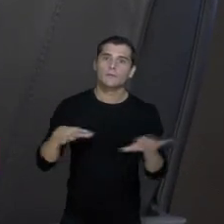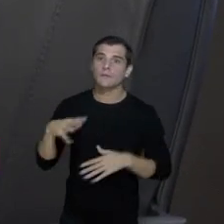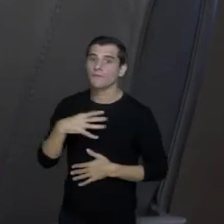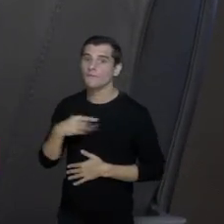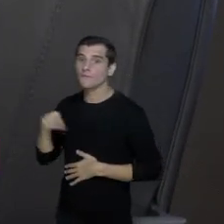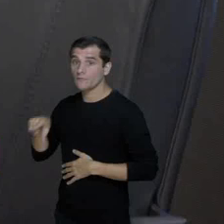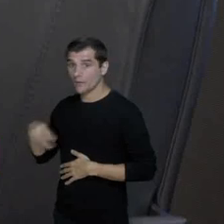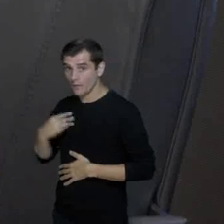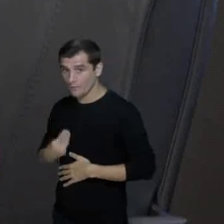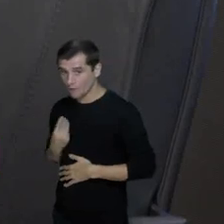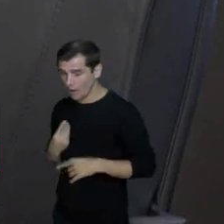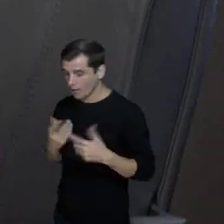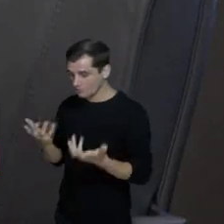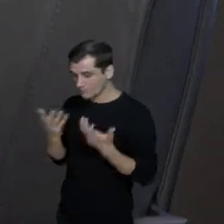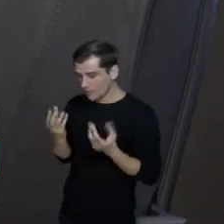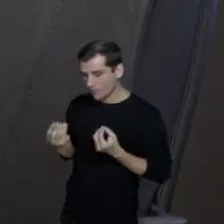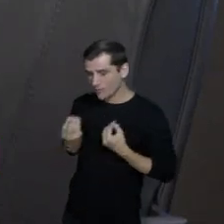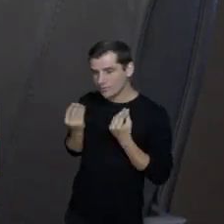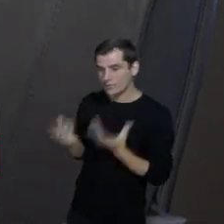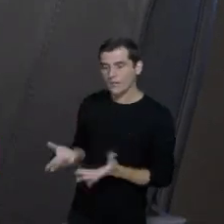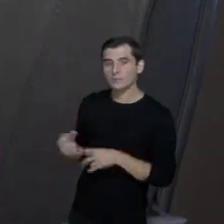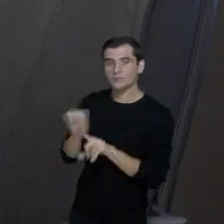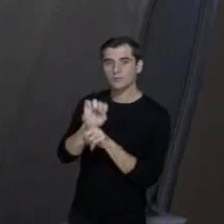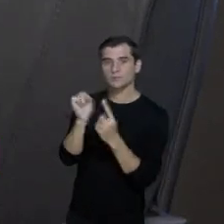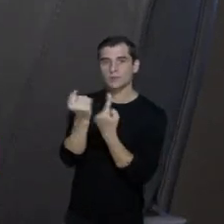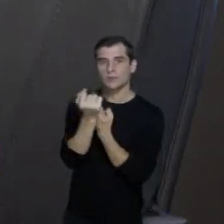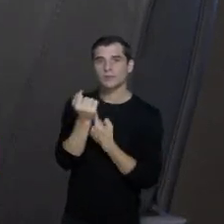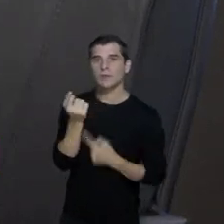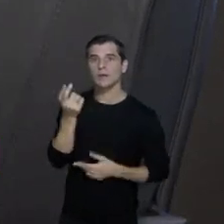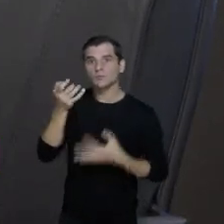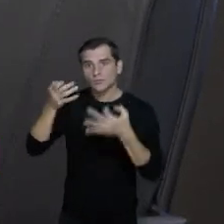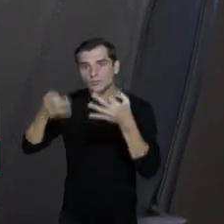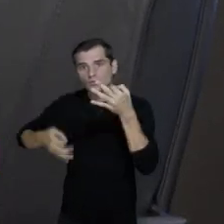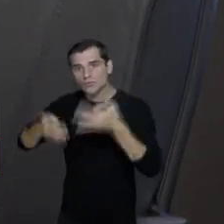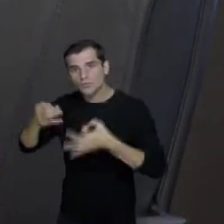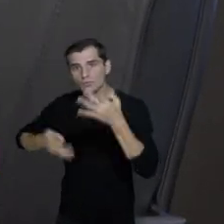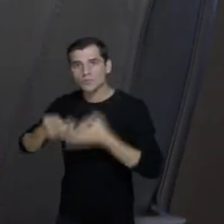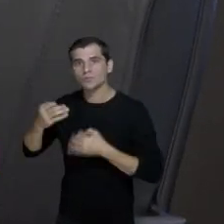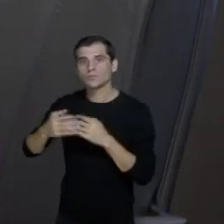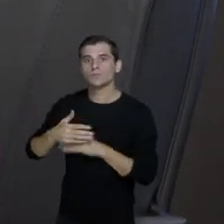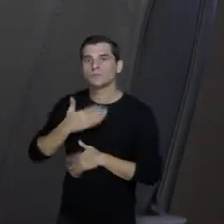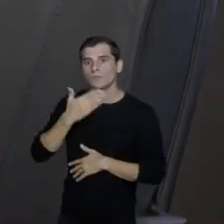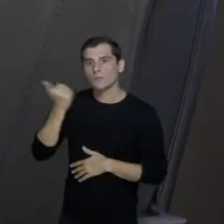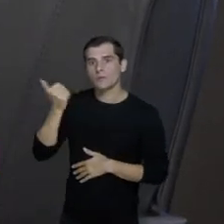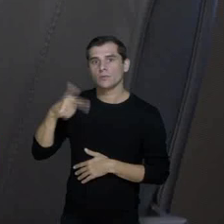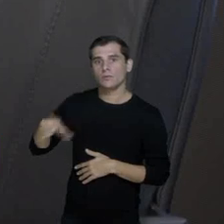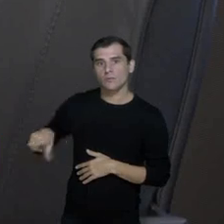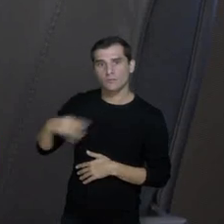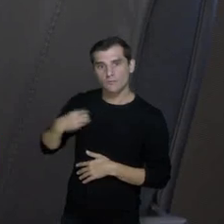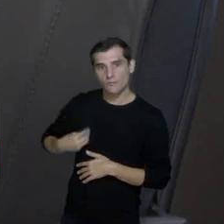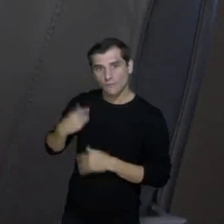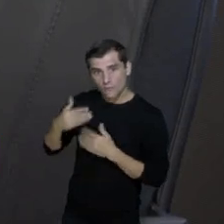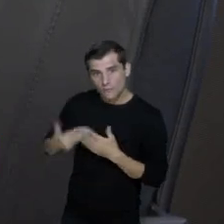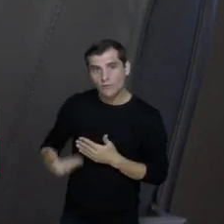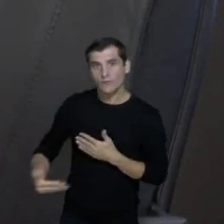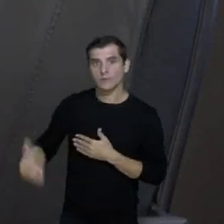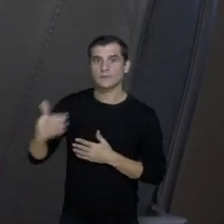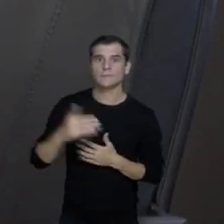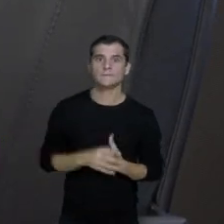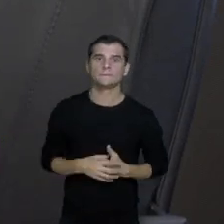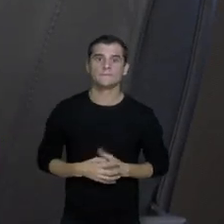quer deixar uma sociedade mais justa para que eles vivam né e uma palavrinha que me pegou